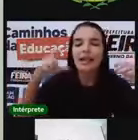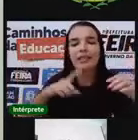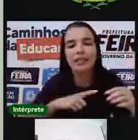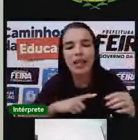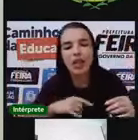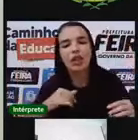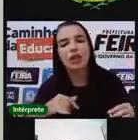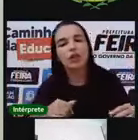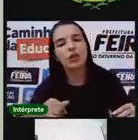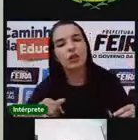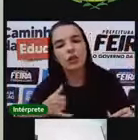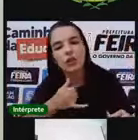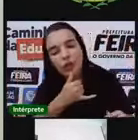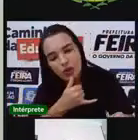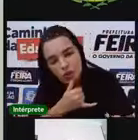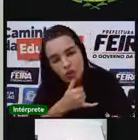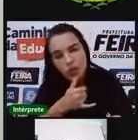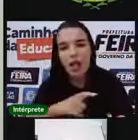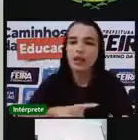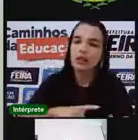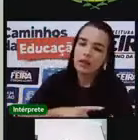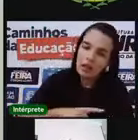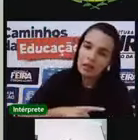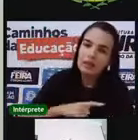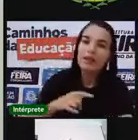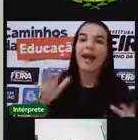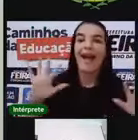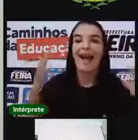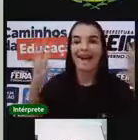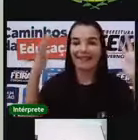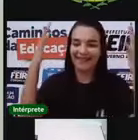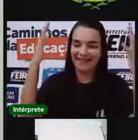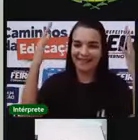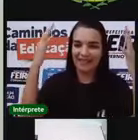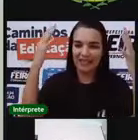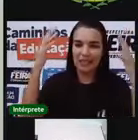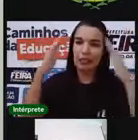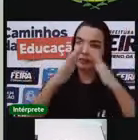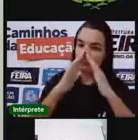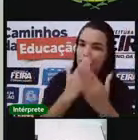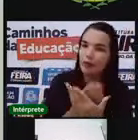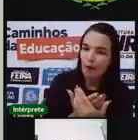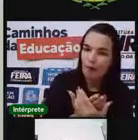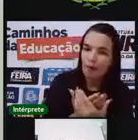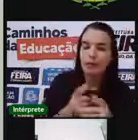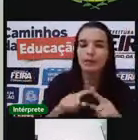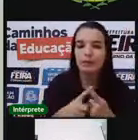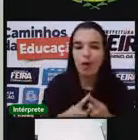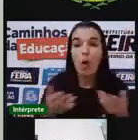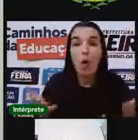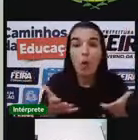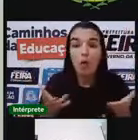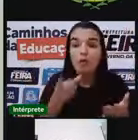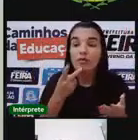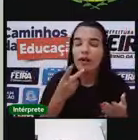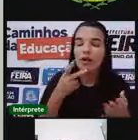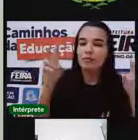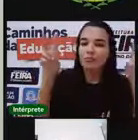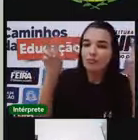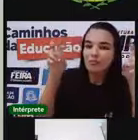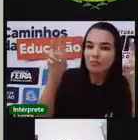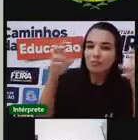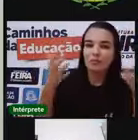que afetivas e positivas. Então, estar aqui hoje falando do eu e o outro e a outra, para além do abraço,